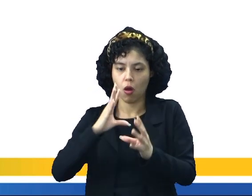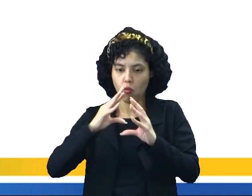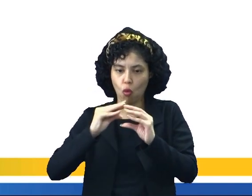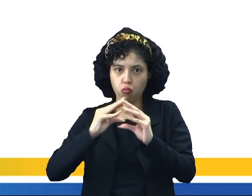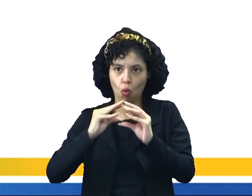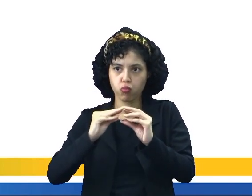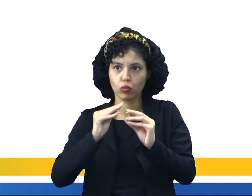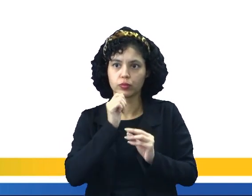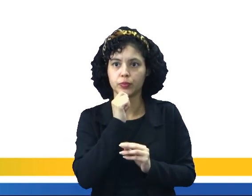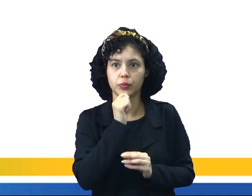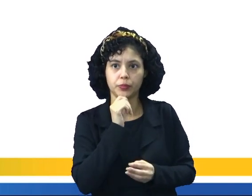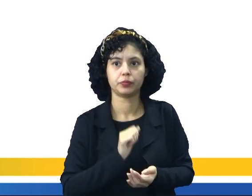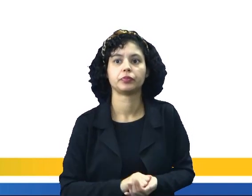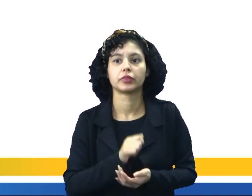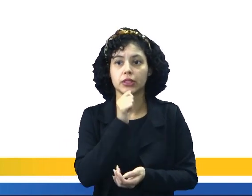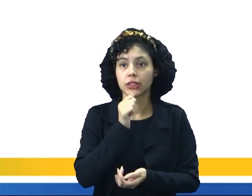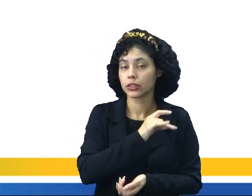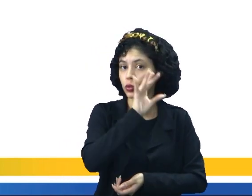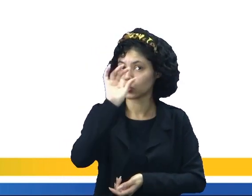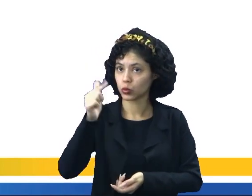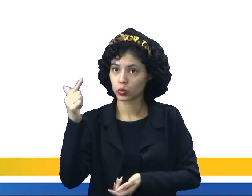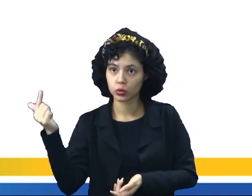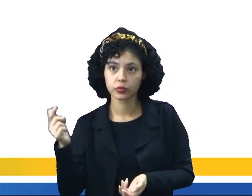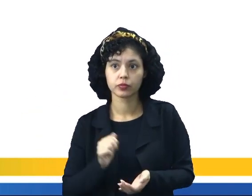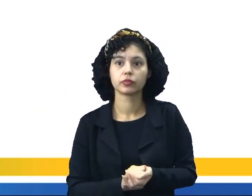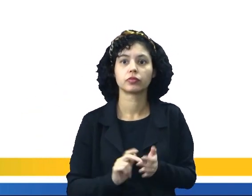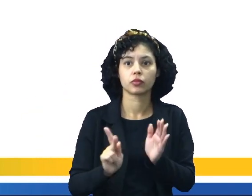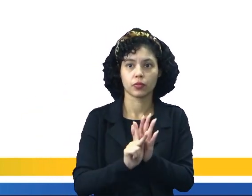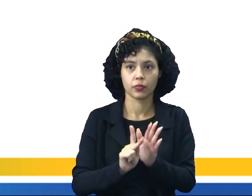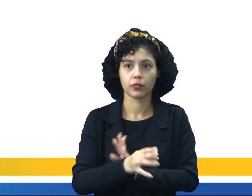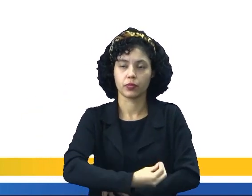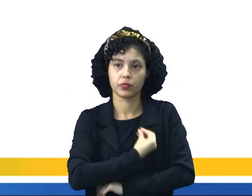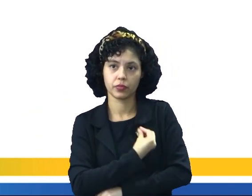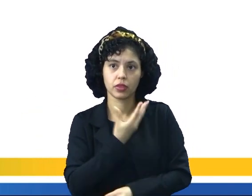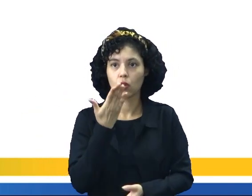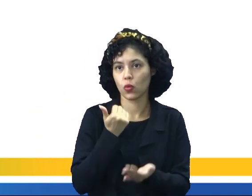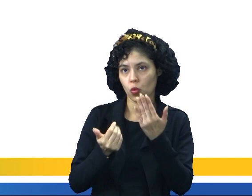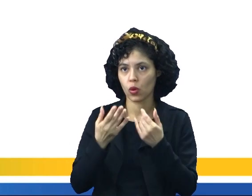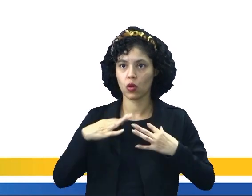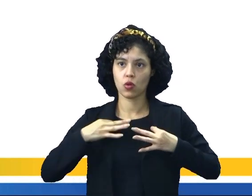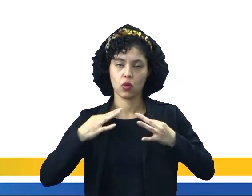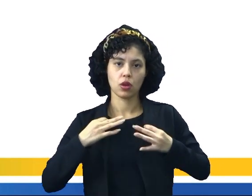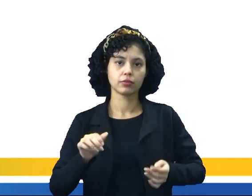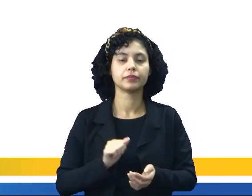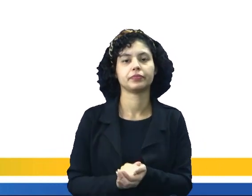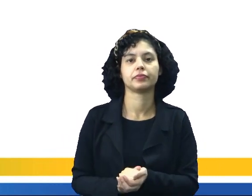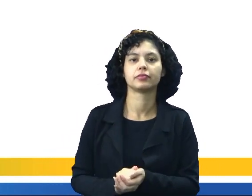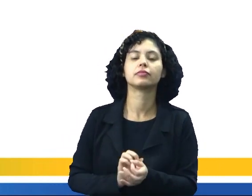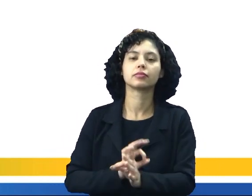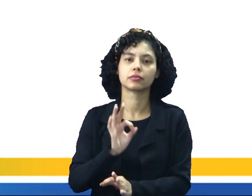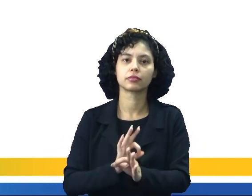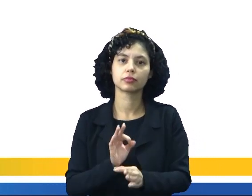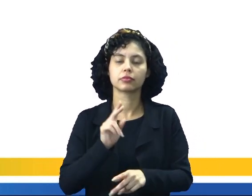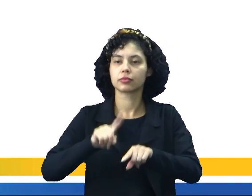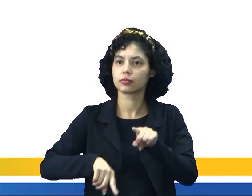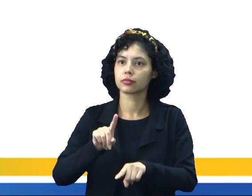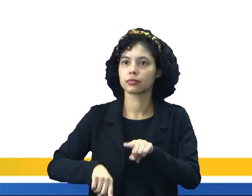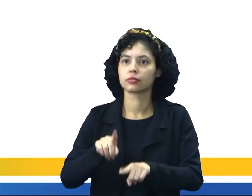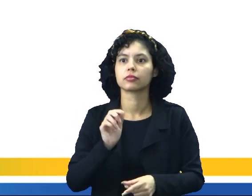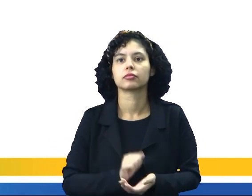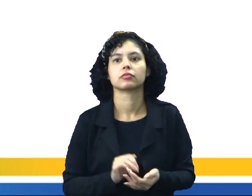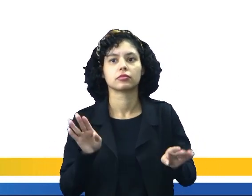algodão. No comércio, além dos itens básicos de sobrevivência, como comida, roupas e ferramentas, os maias